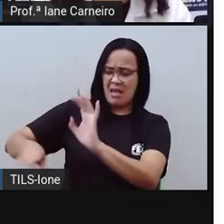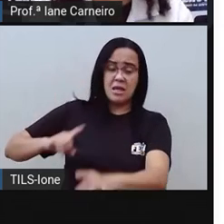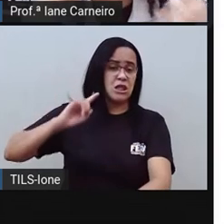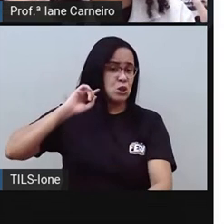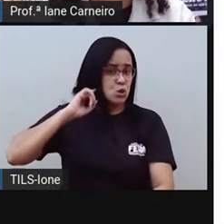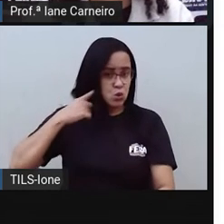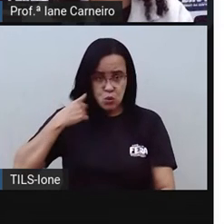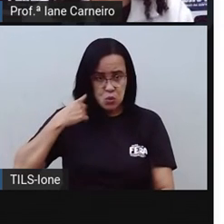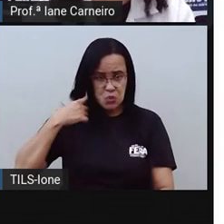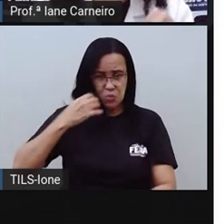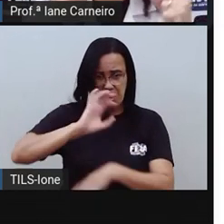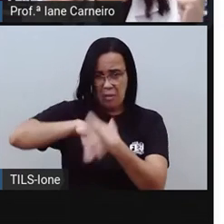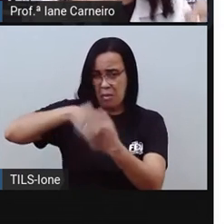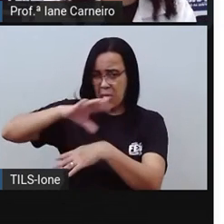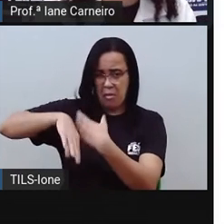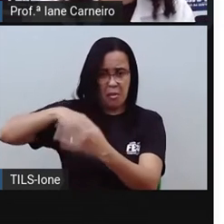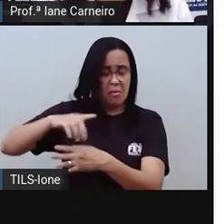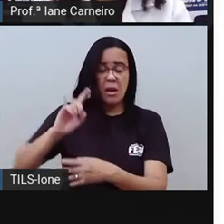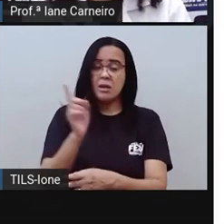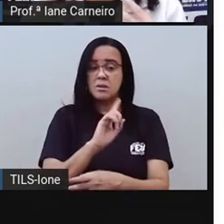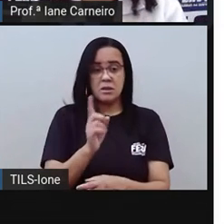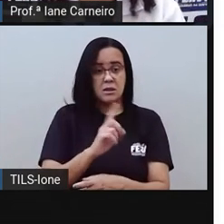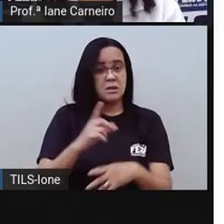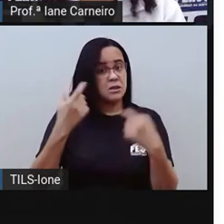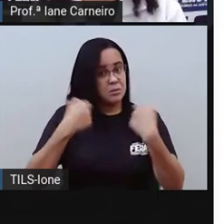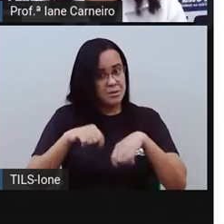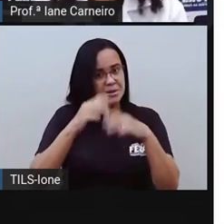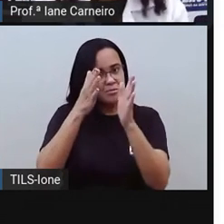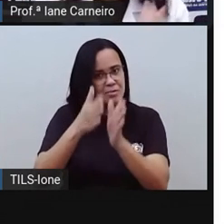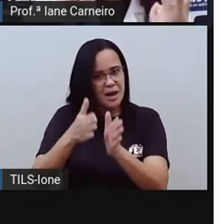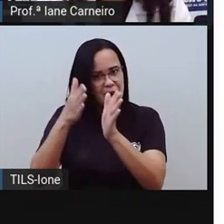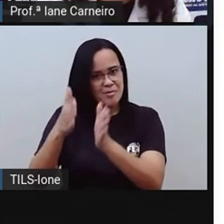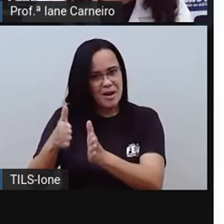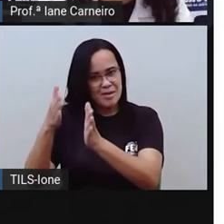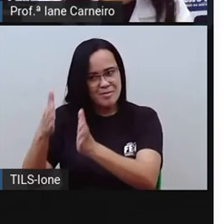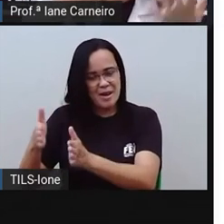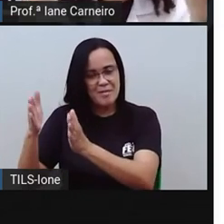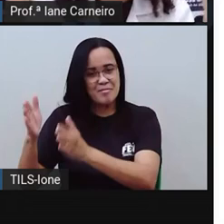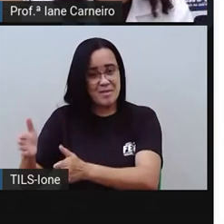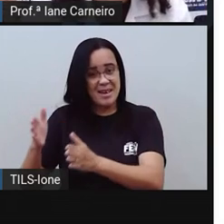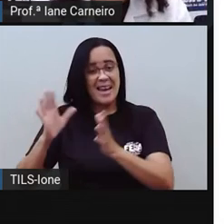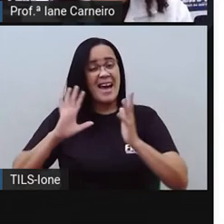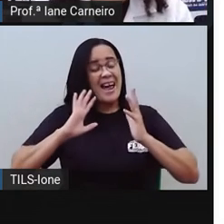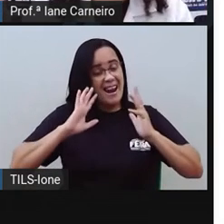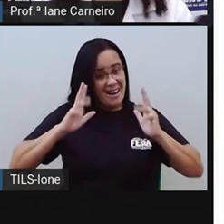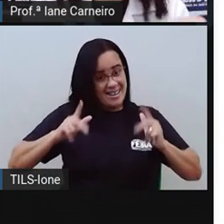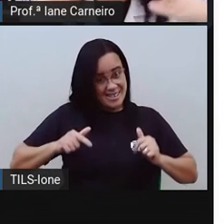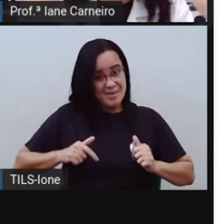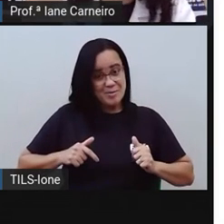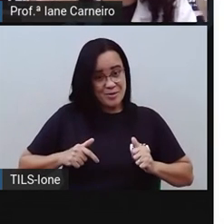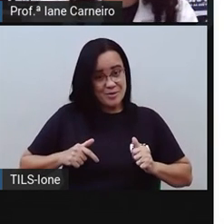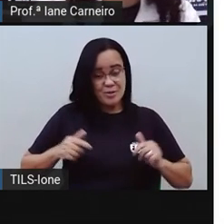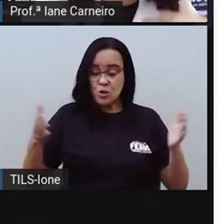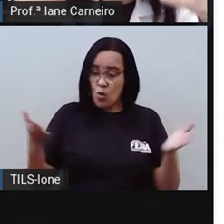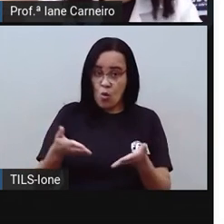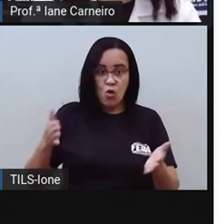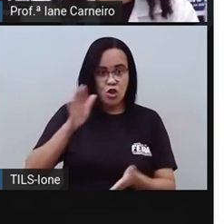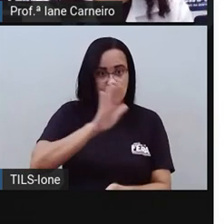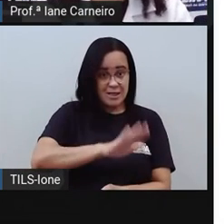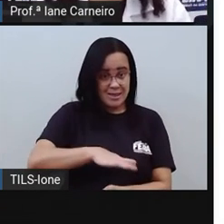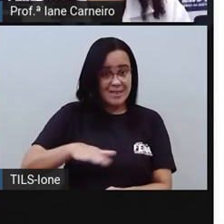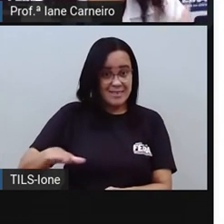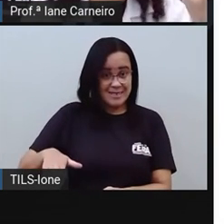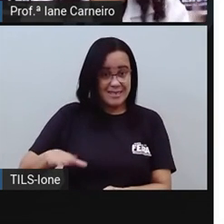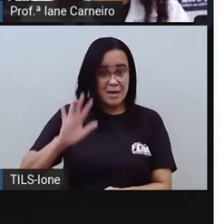exemplo, colabore com a higiene, né, com a limpeza, porque você é criança, mas você vai crescer e você vai precisar saber